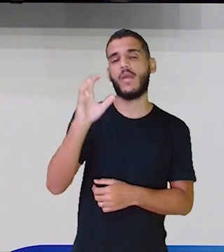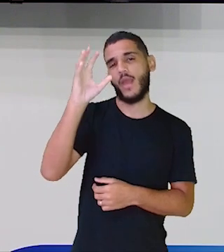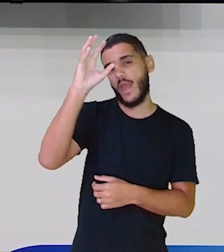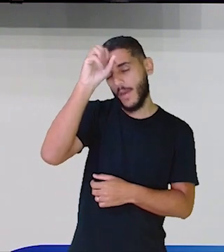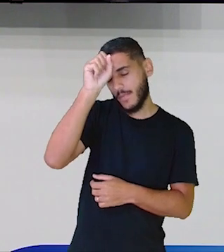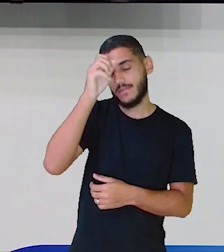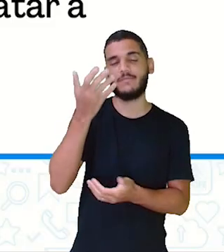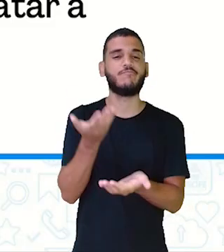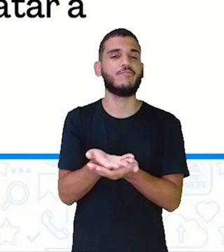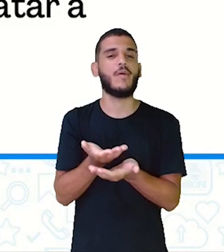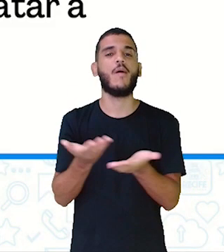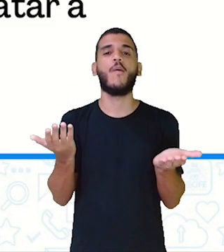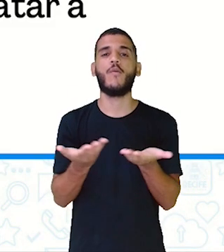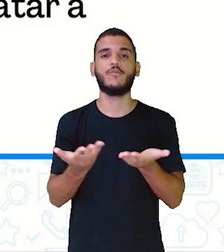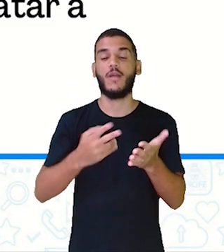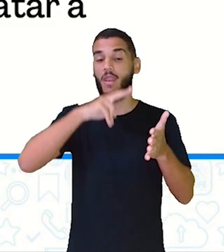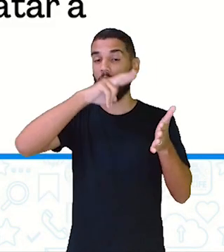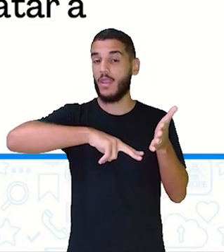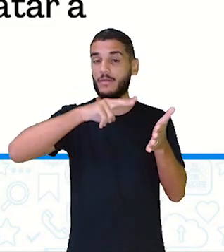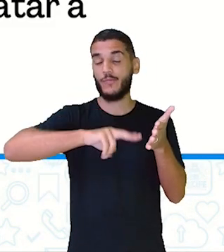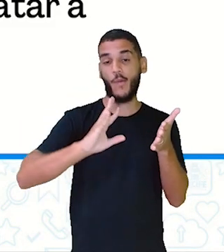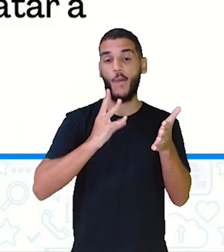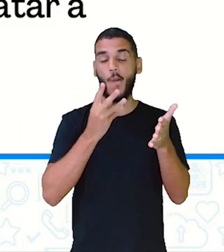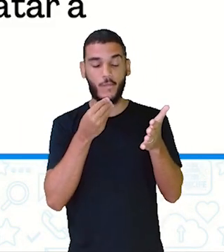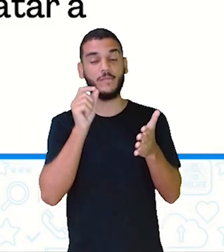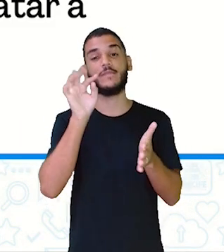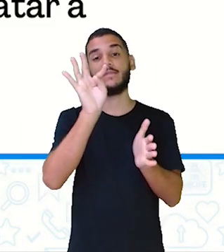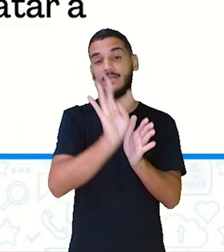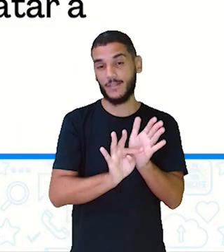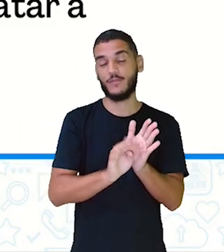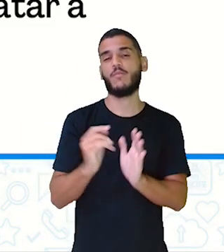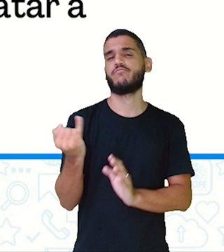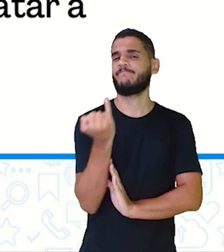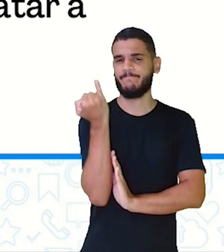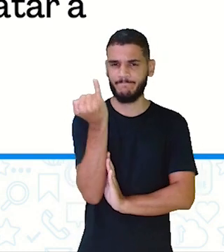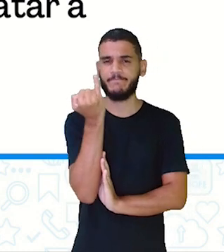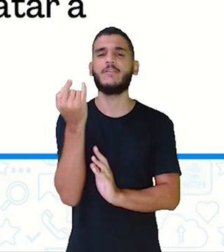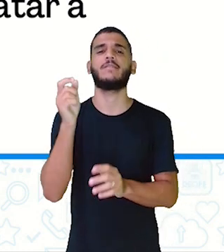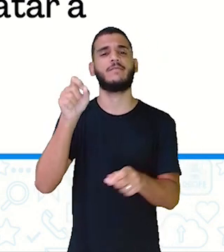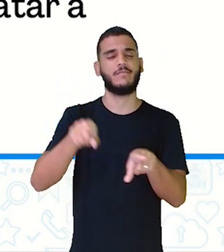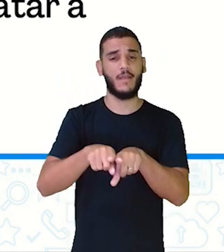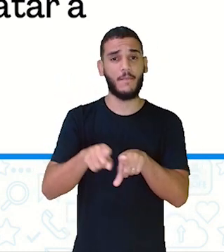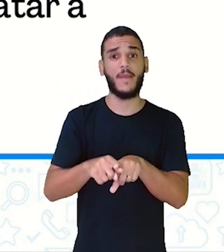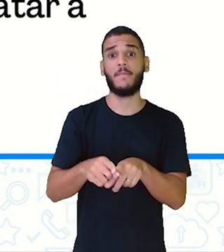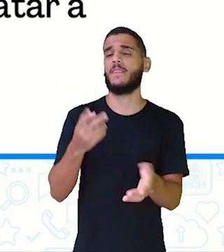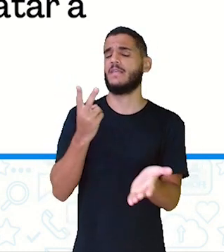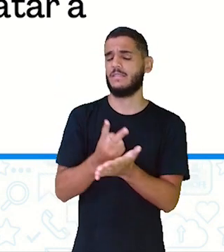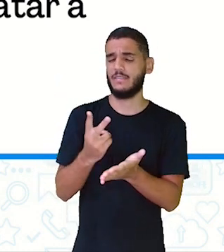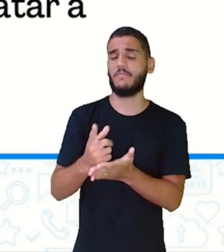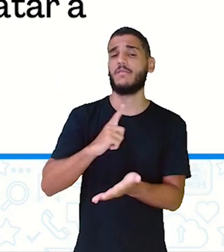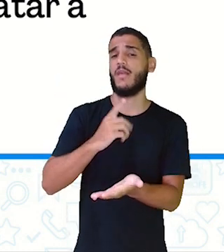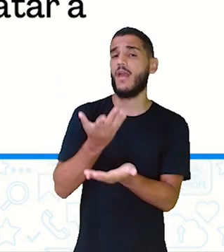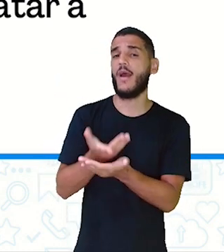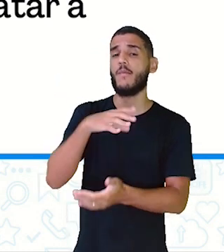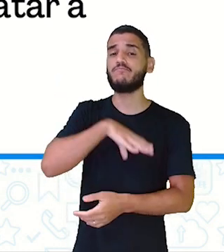na aula de hoje? Leitura e compreensão textual, muito importante. Toda aula aqui de